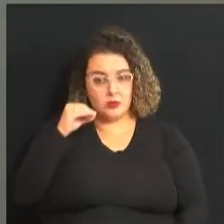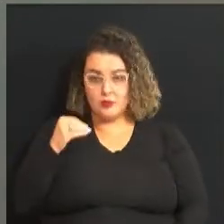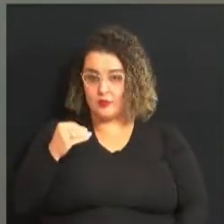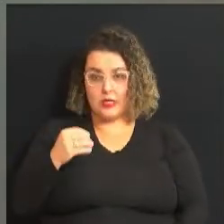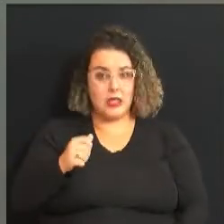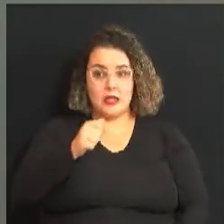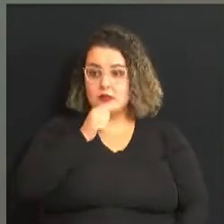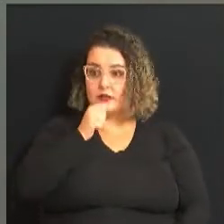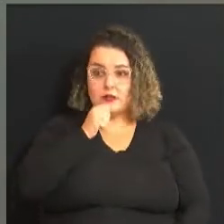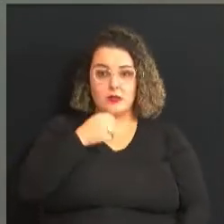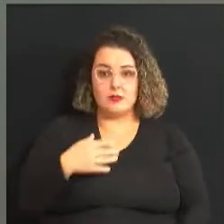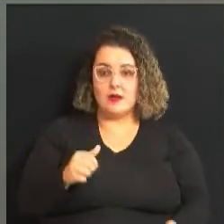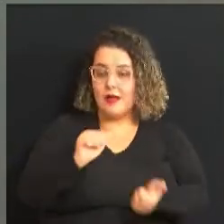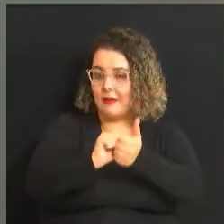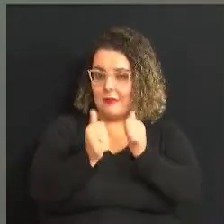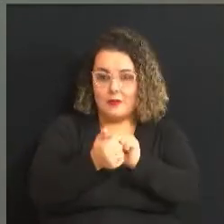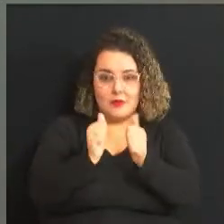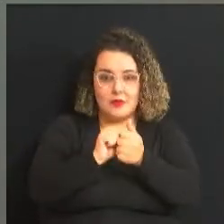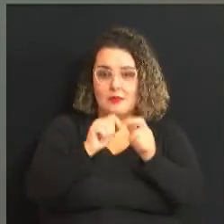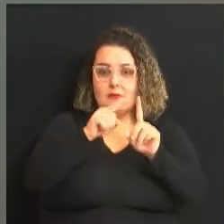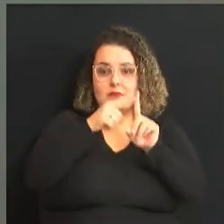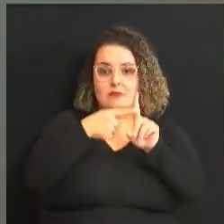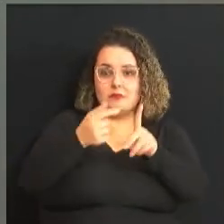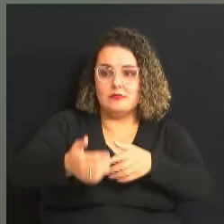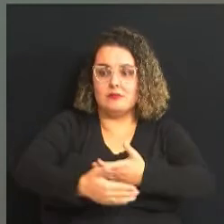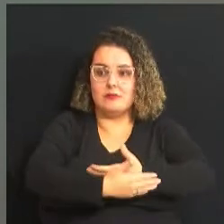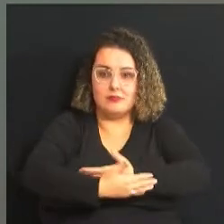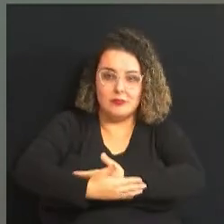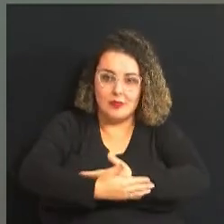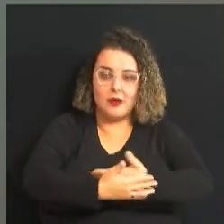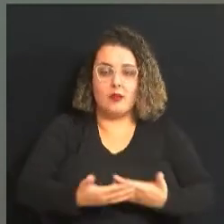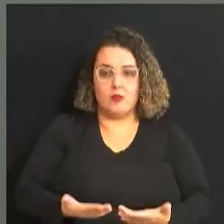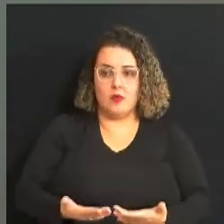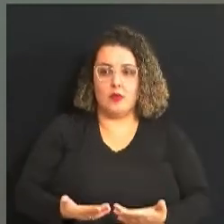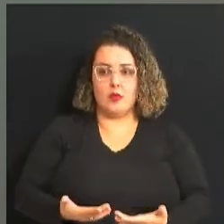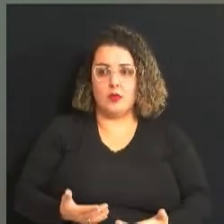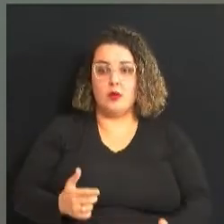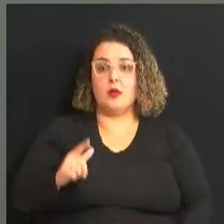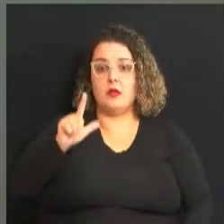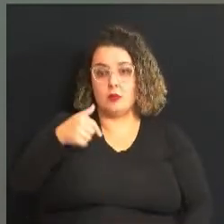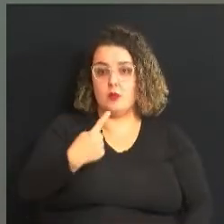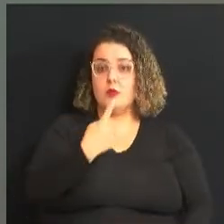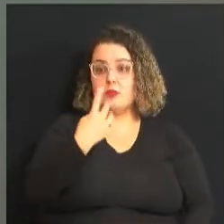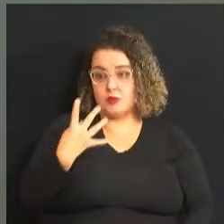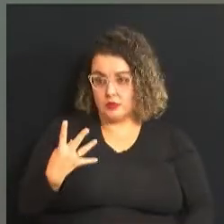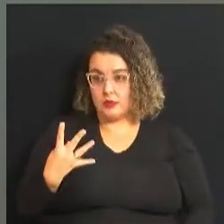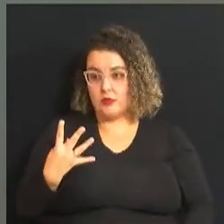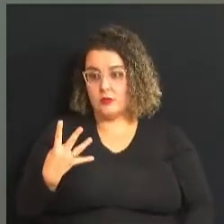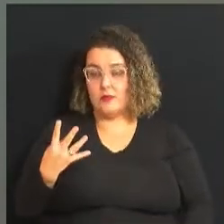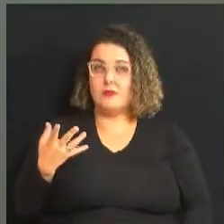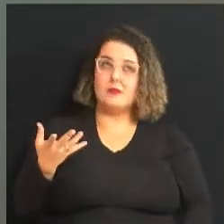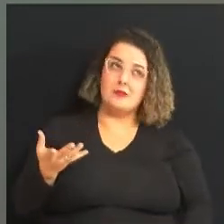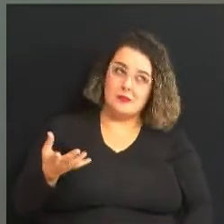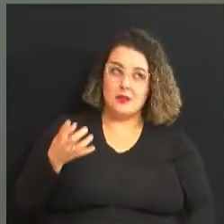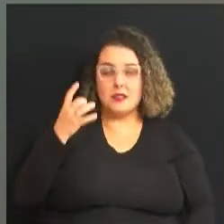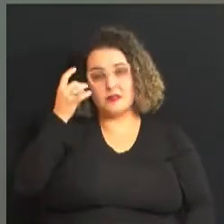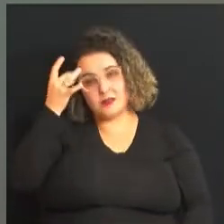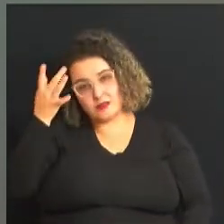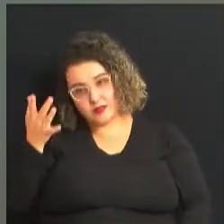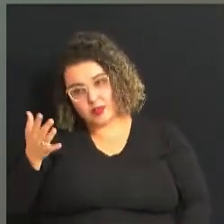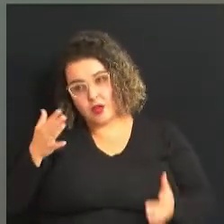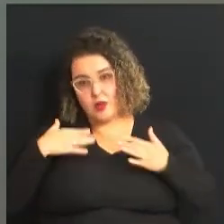está mesmo preparado para receber uma gravidez. A partir dos 14 anos, já fica mais fácil, o corpo ele já está um pouco